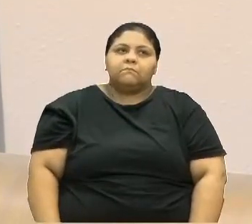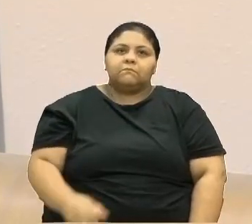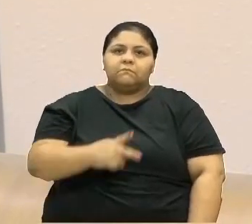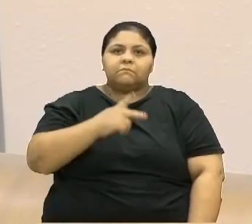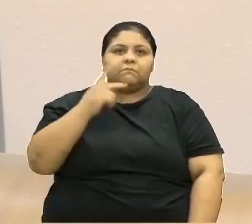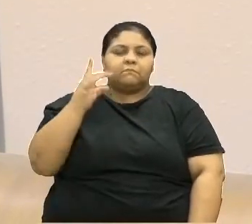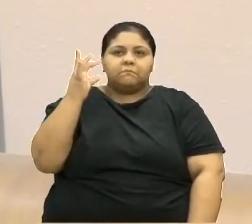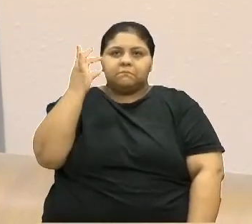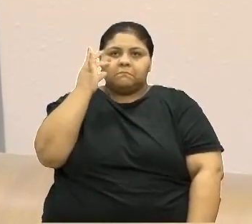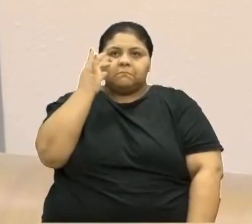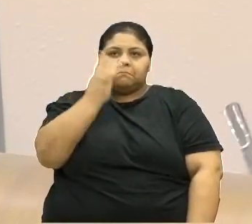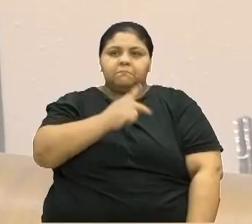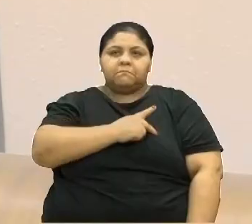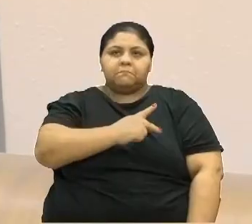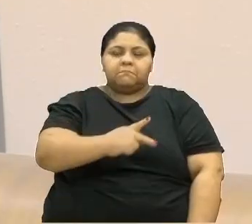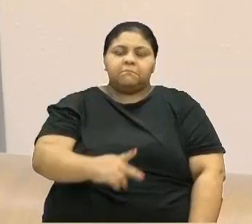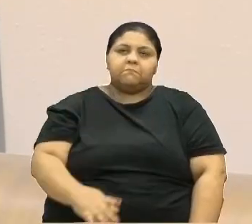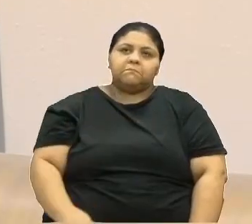Presente, senhora presidente.